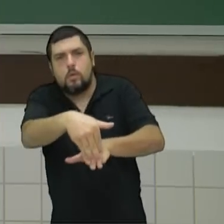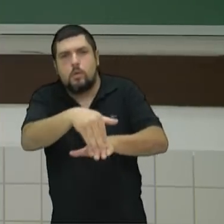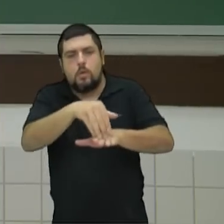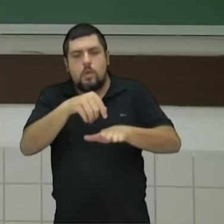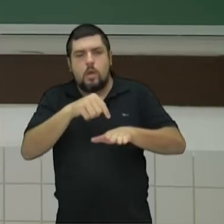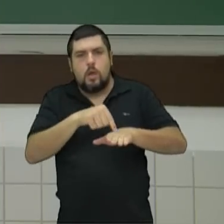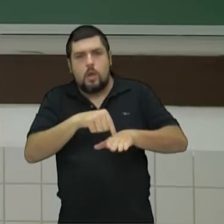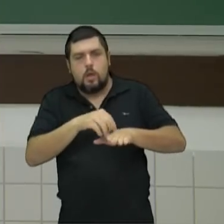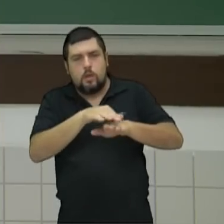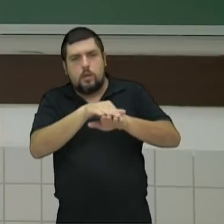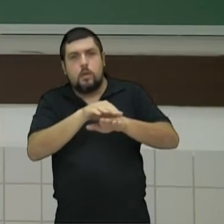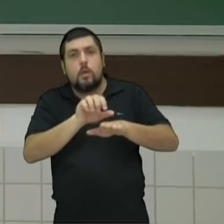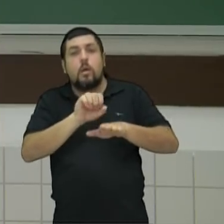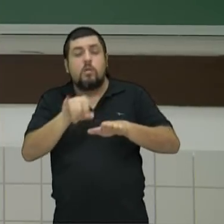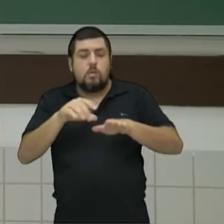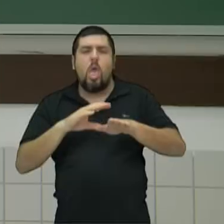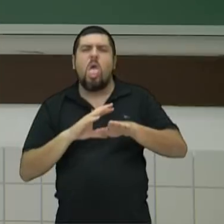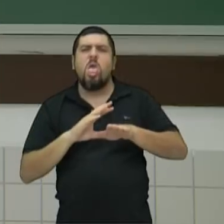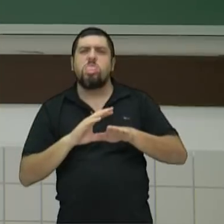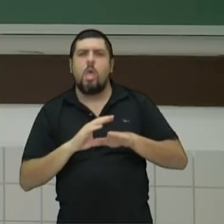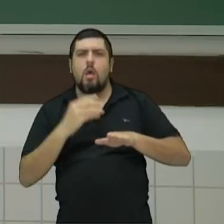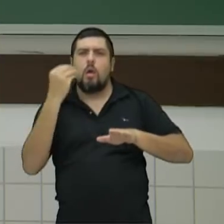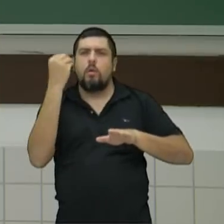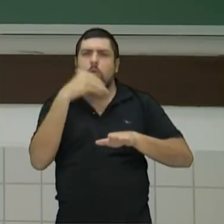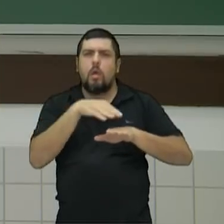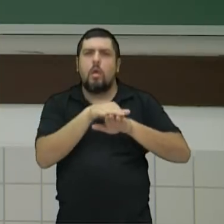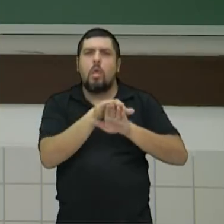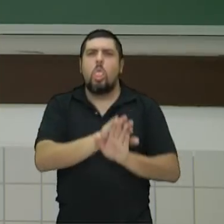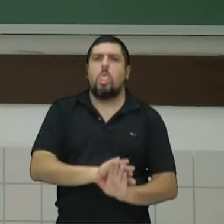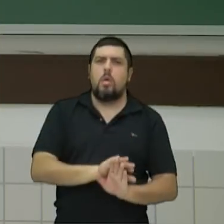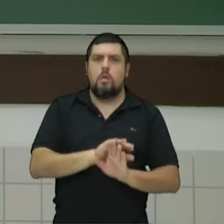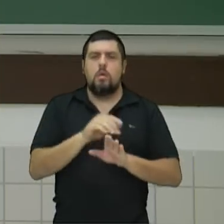reação. Ou seja, quem me empurra, na verdade, é o solo.